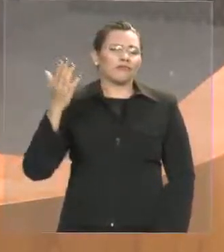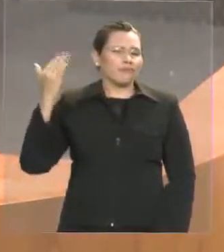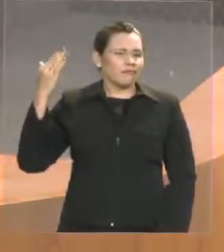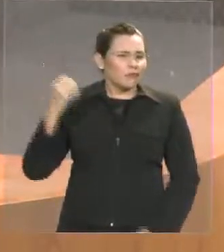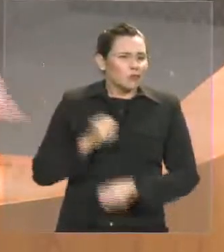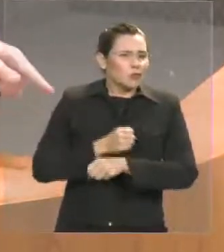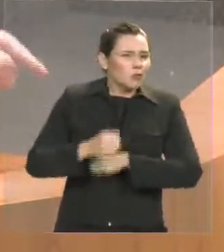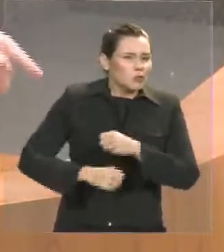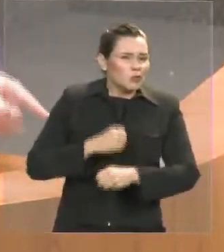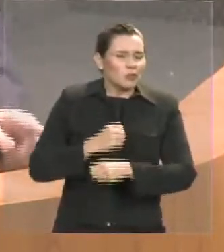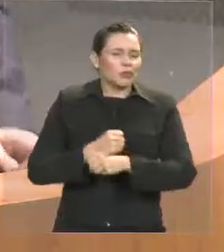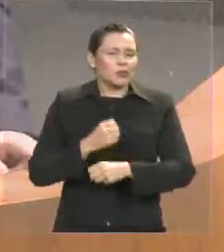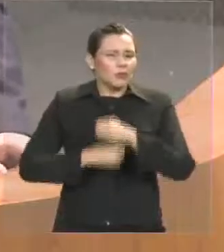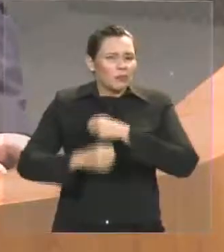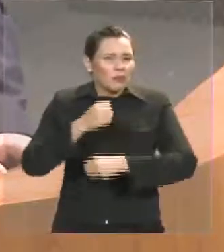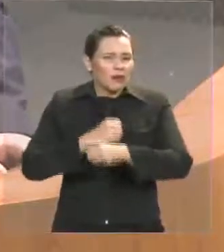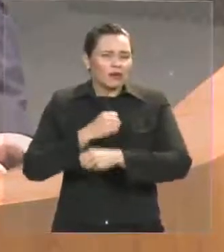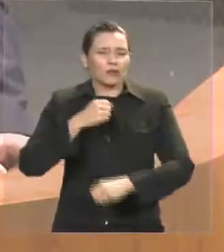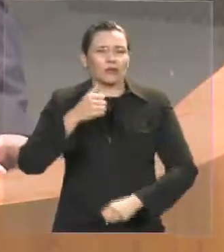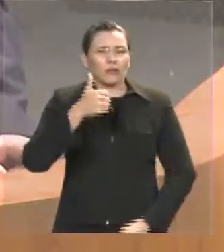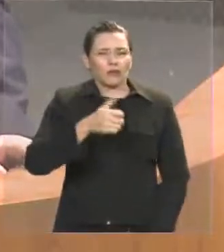eram cabo.